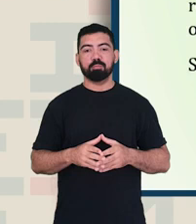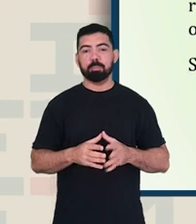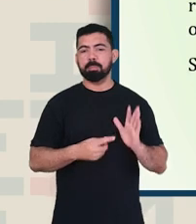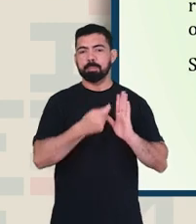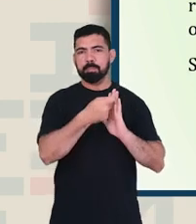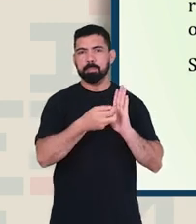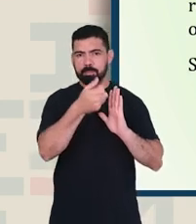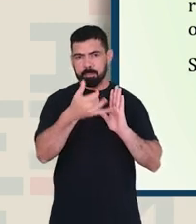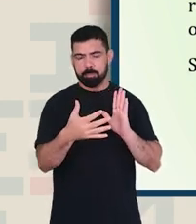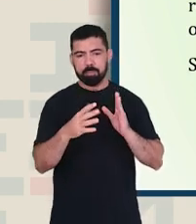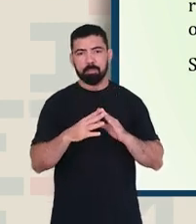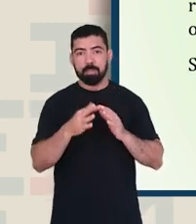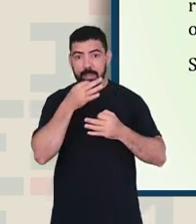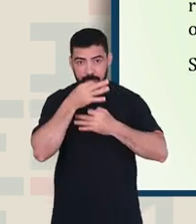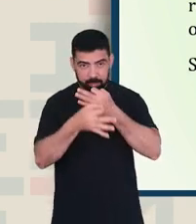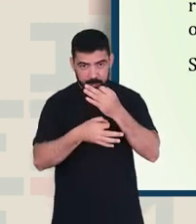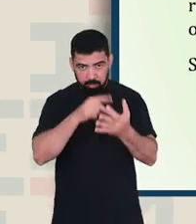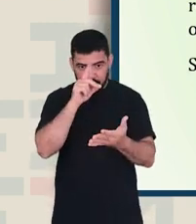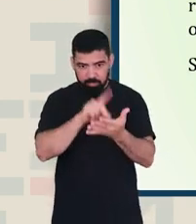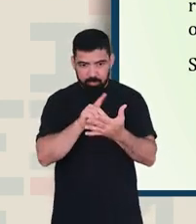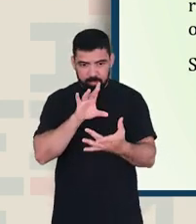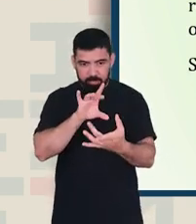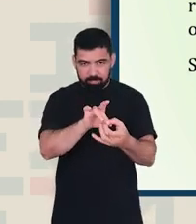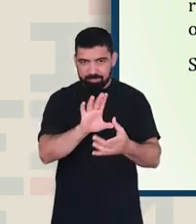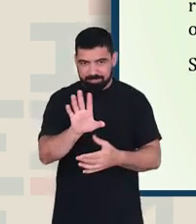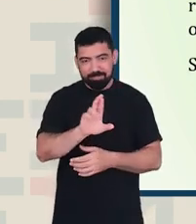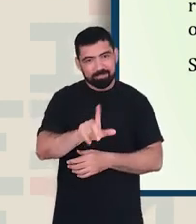Estas não são citações literais, tá?